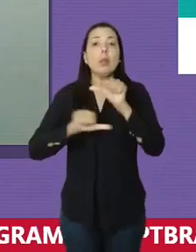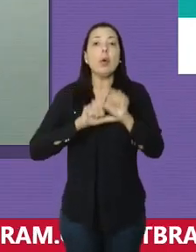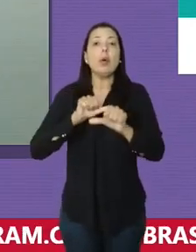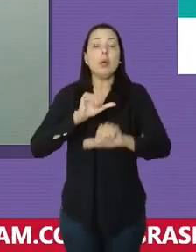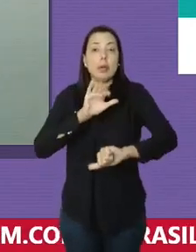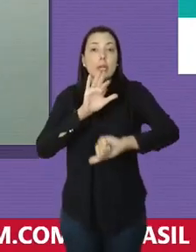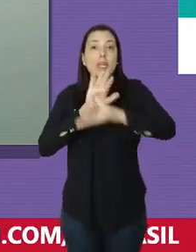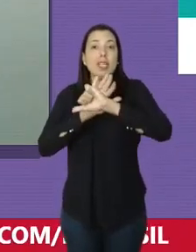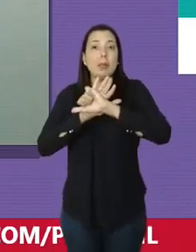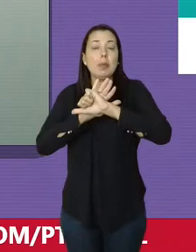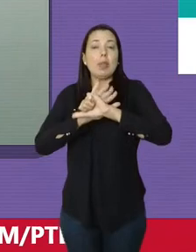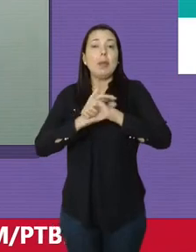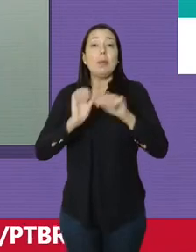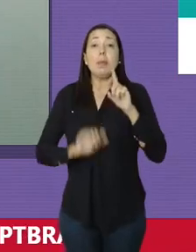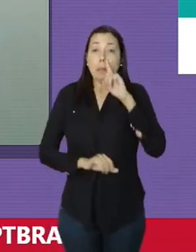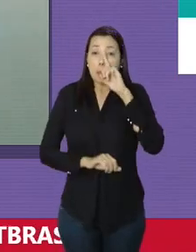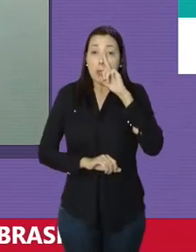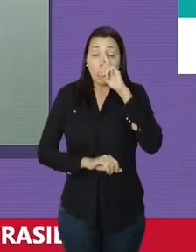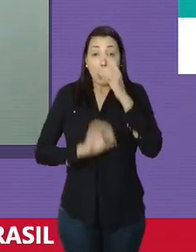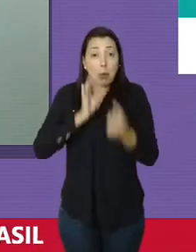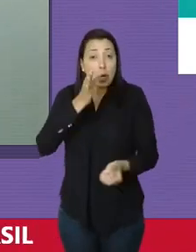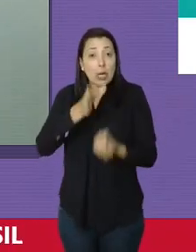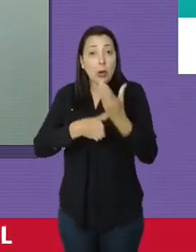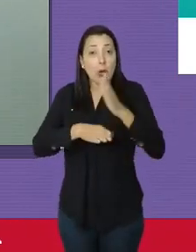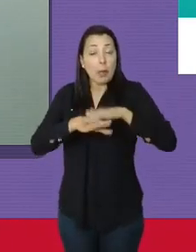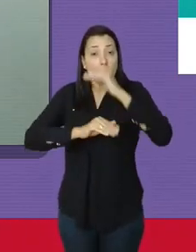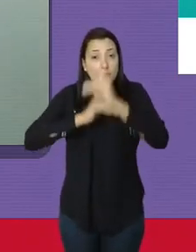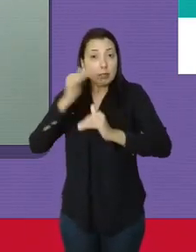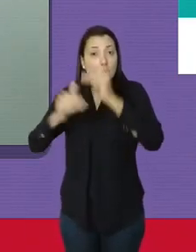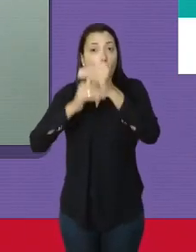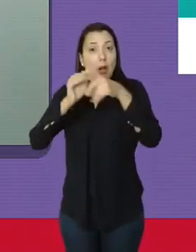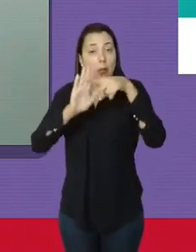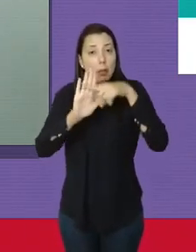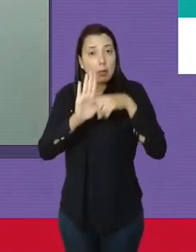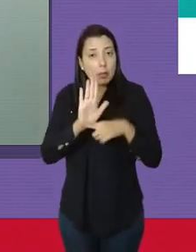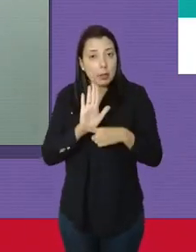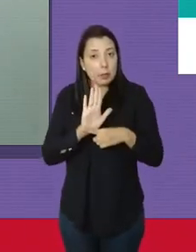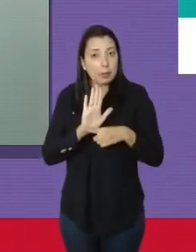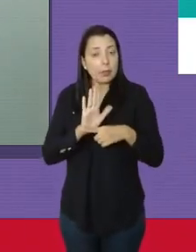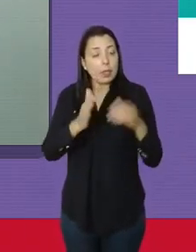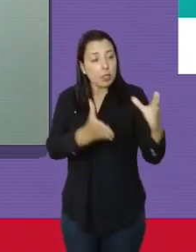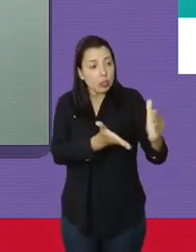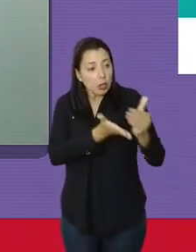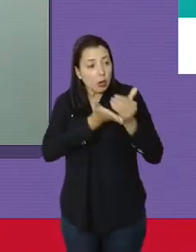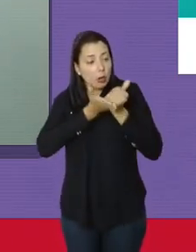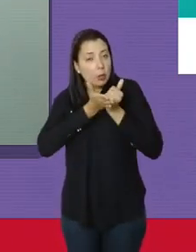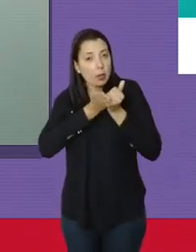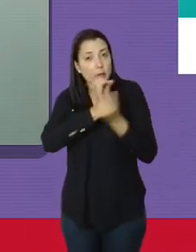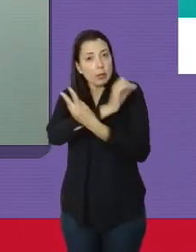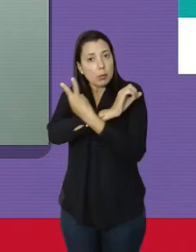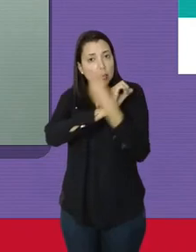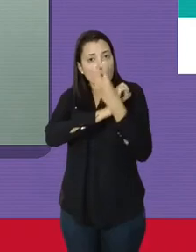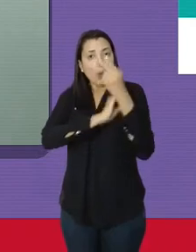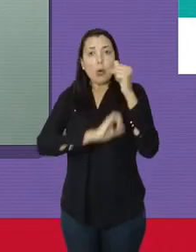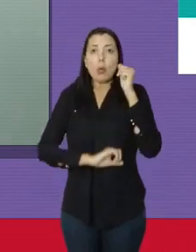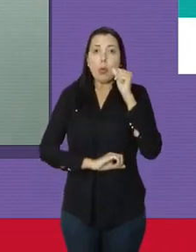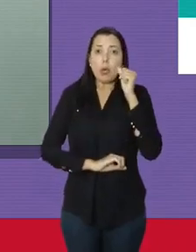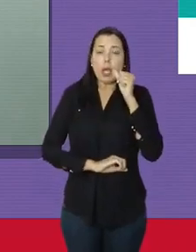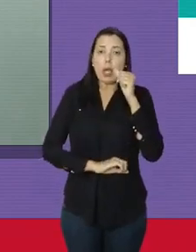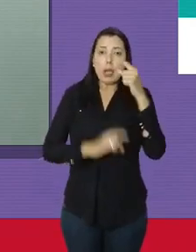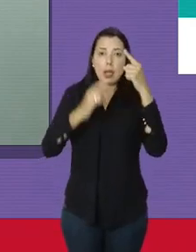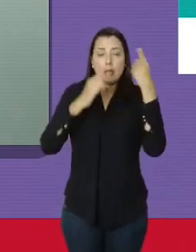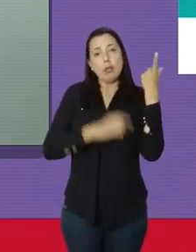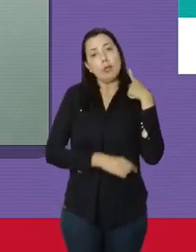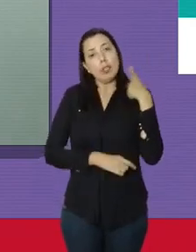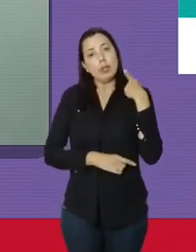hediondo. Criamos um dos mais avançados programas de acolhimento e proteção de mulheres vítimas